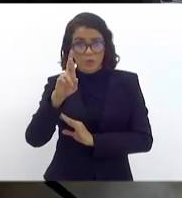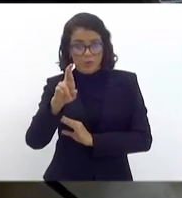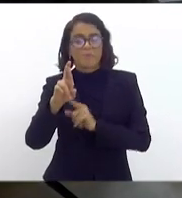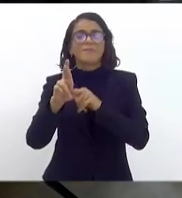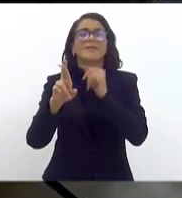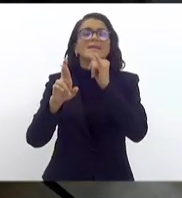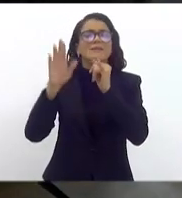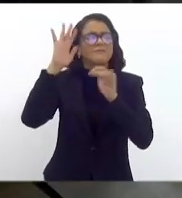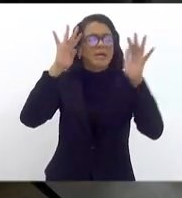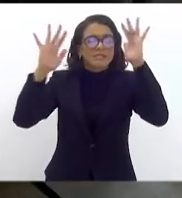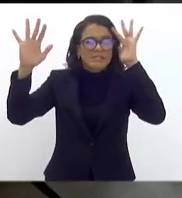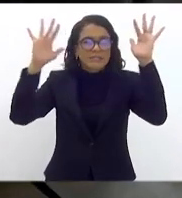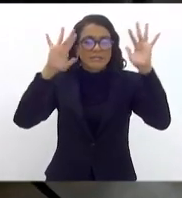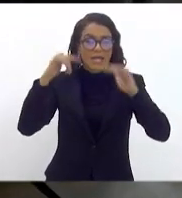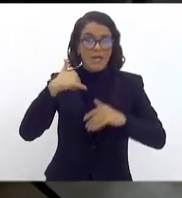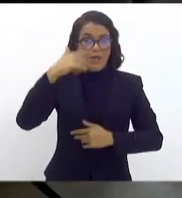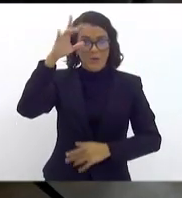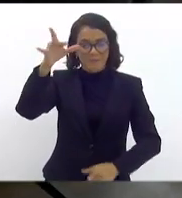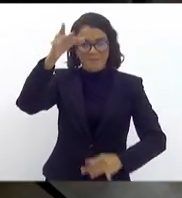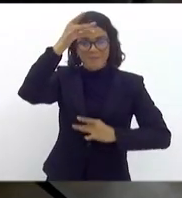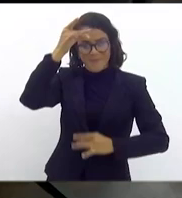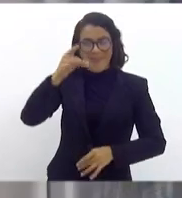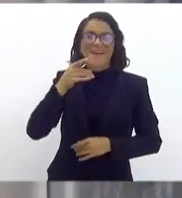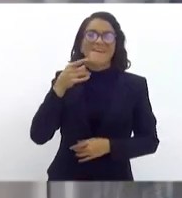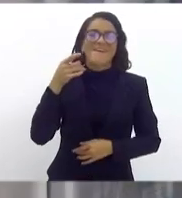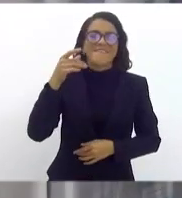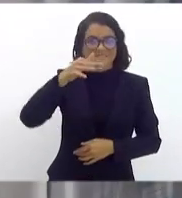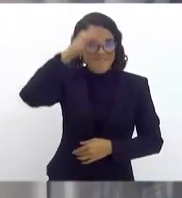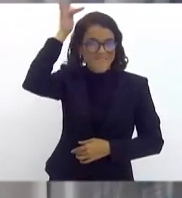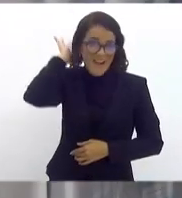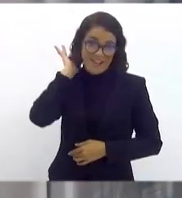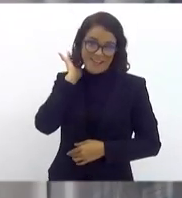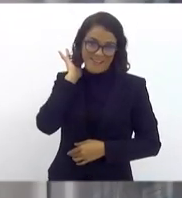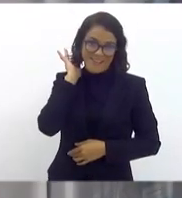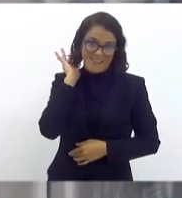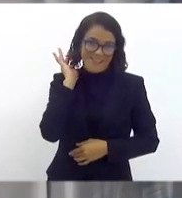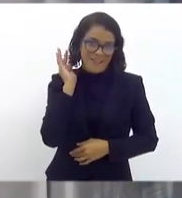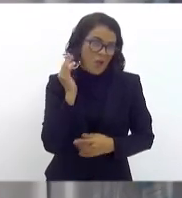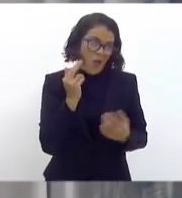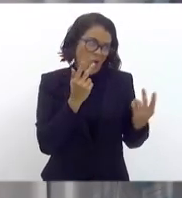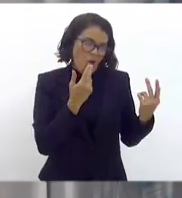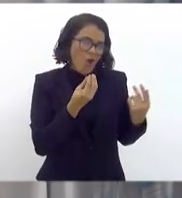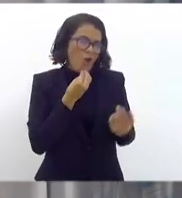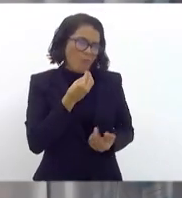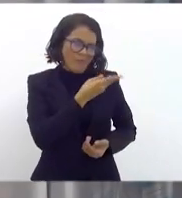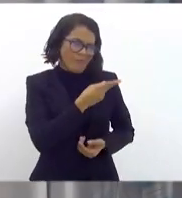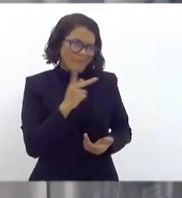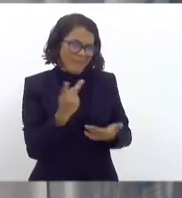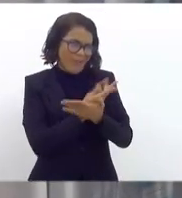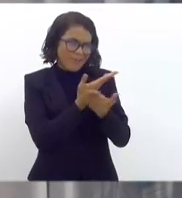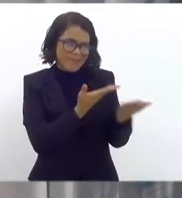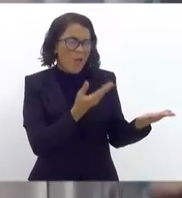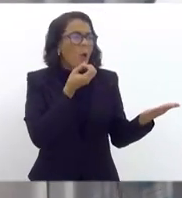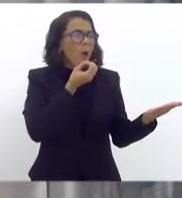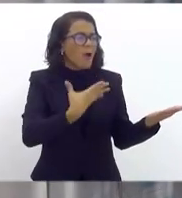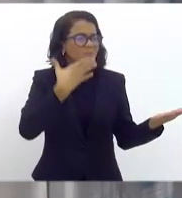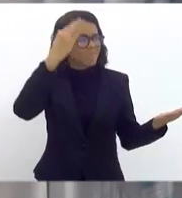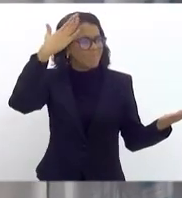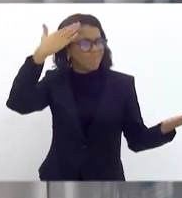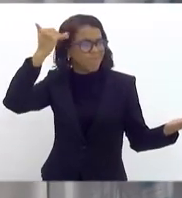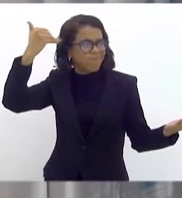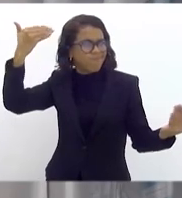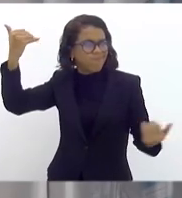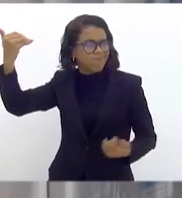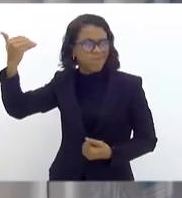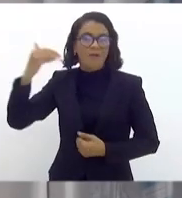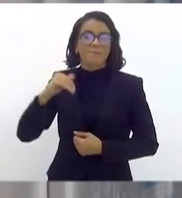Imaginemos que eu sou o deputado Fred. Não vai acontecer com o senhor. Obviamente, o senhor é um artista bem-sucedido.